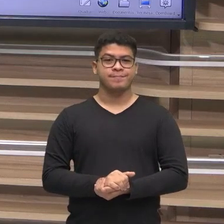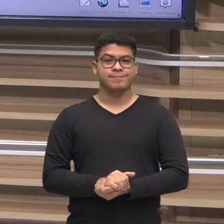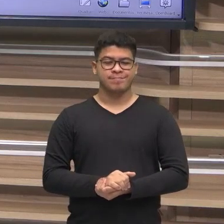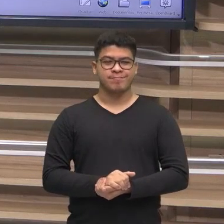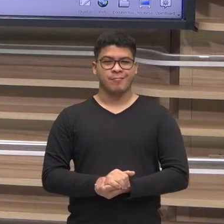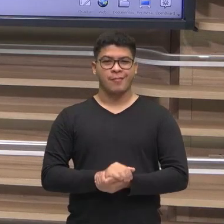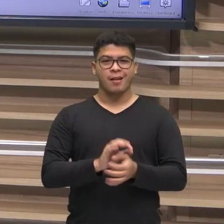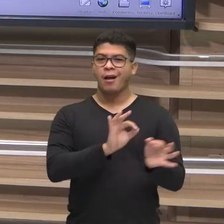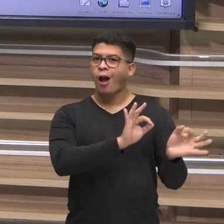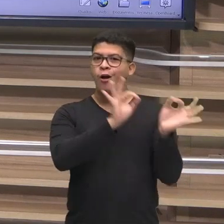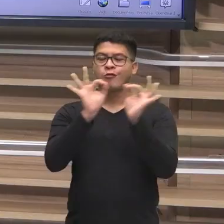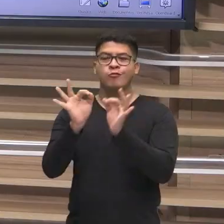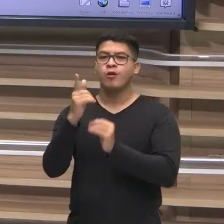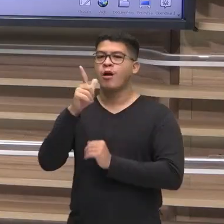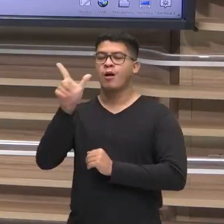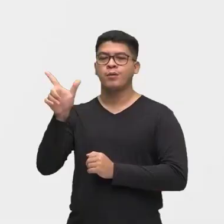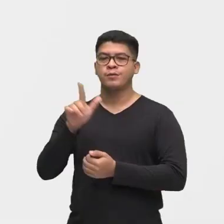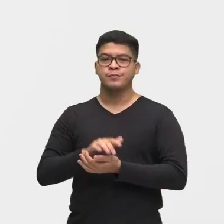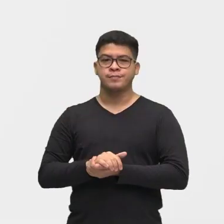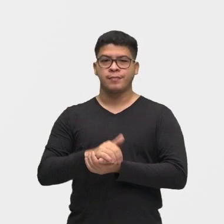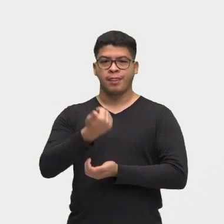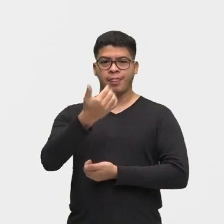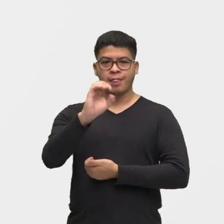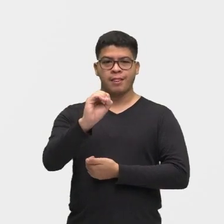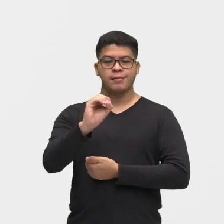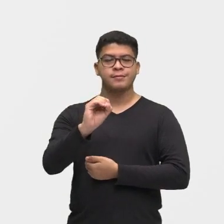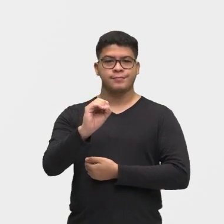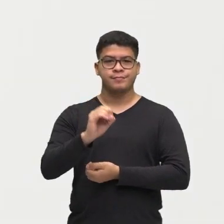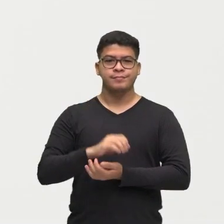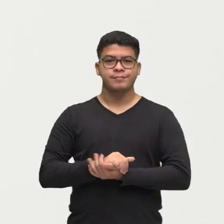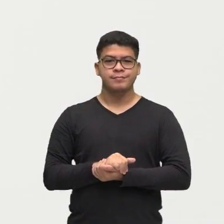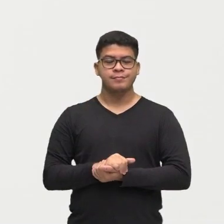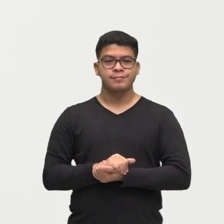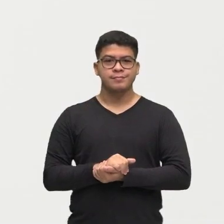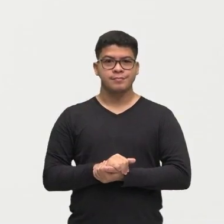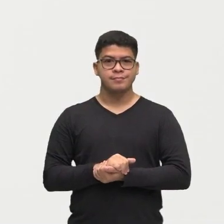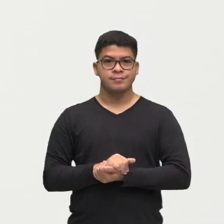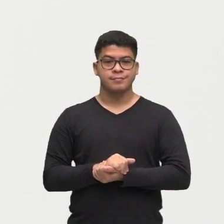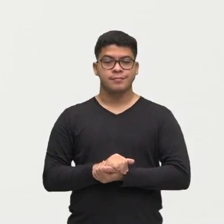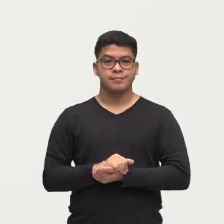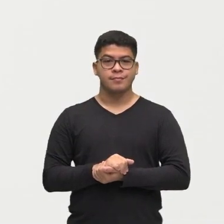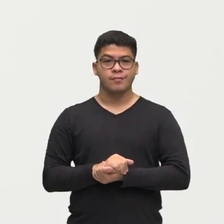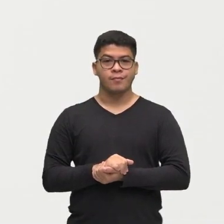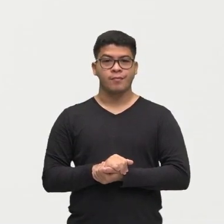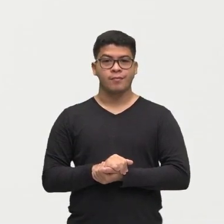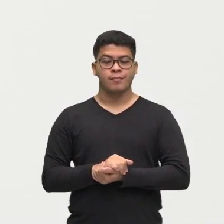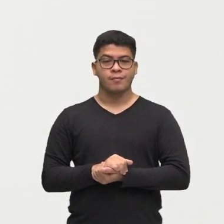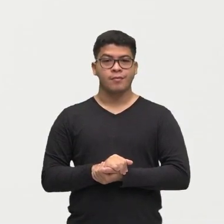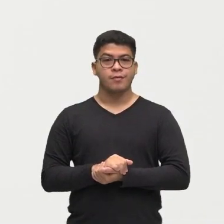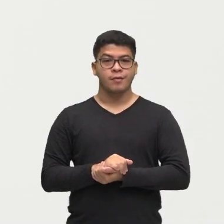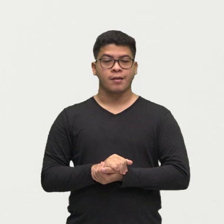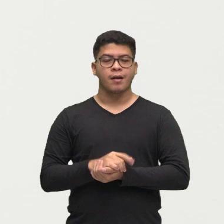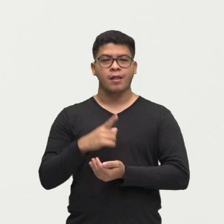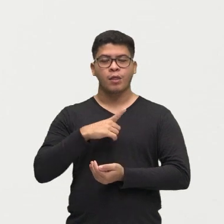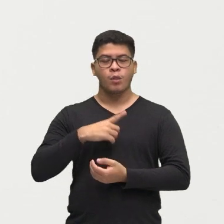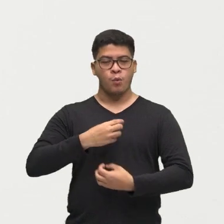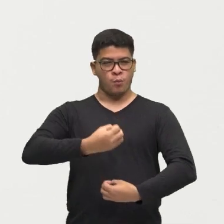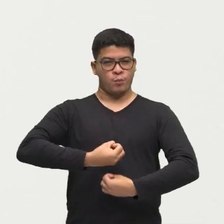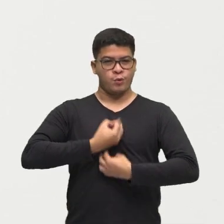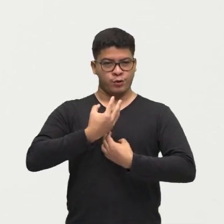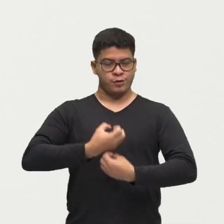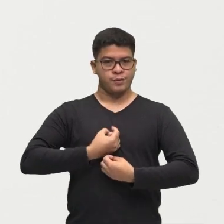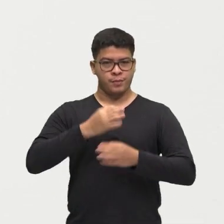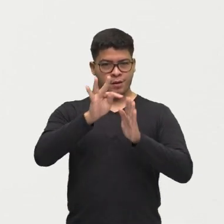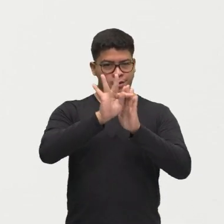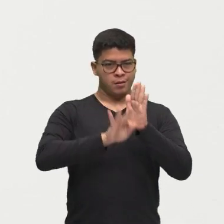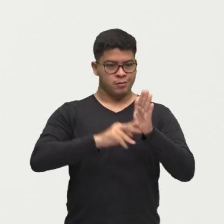para a próxima, questão de número 10. Colocando aí, a questão de número 10, nós temos um poema. Leia o